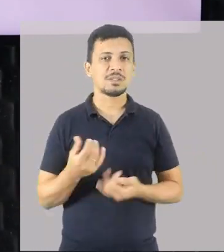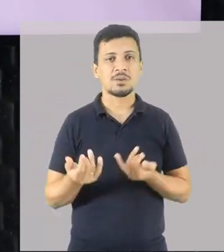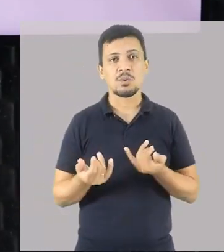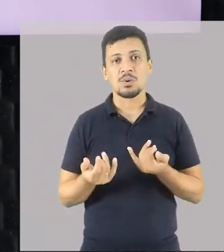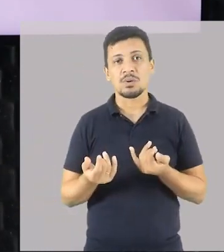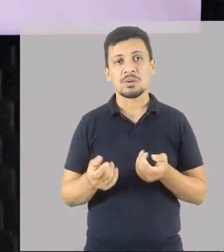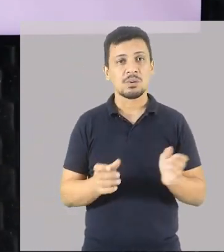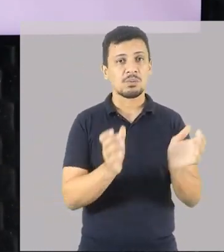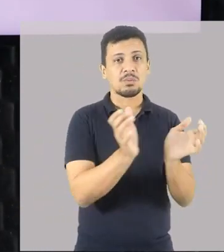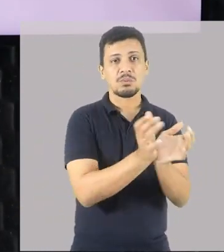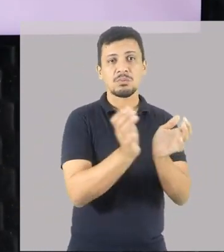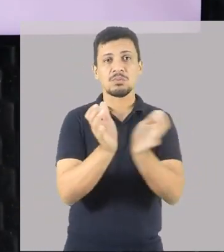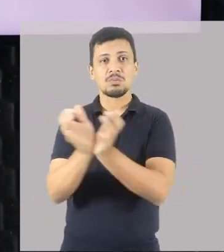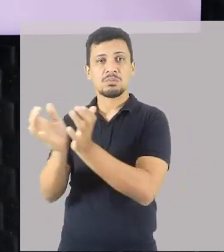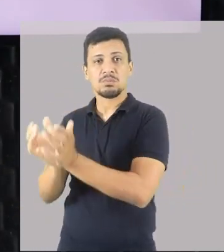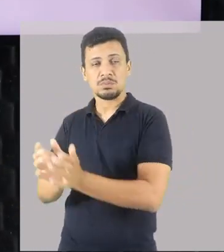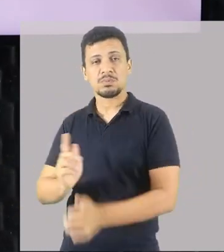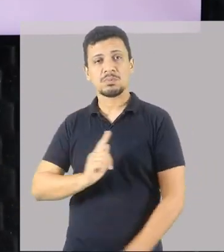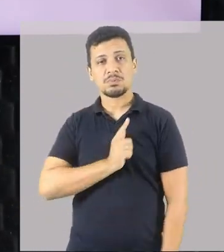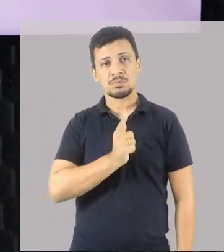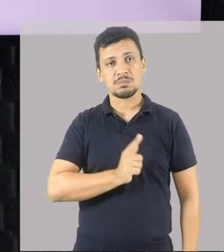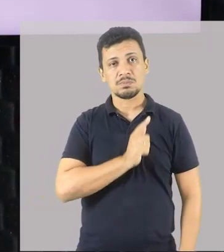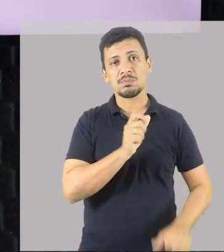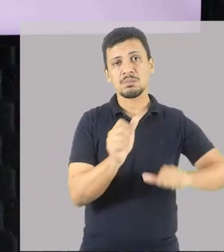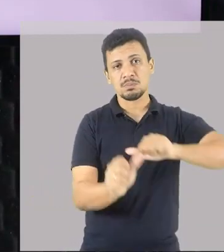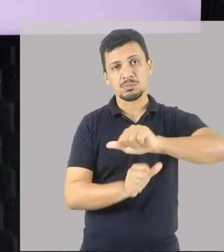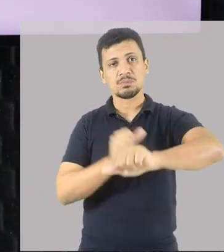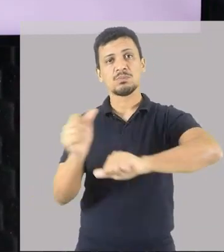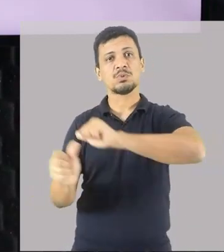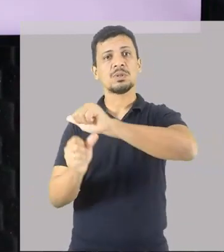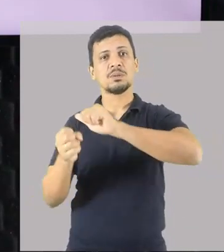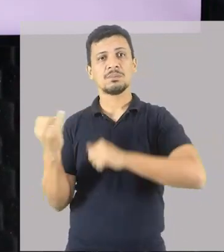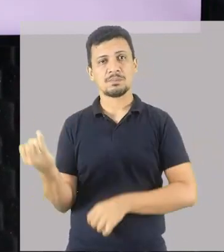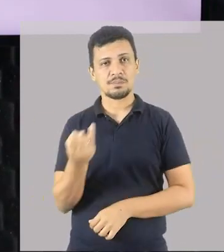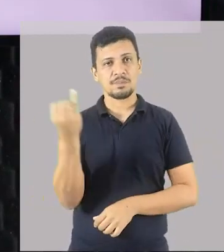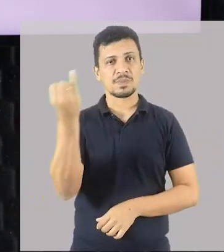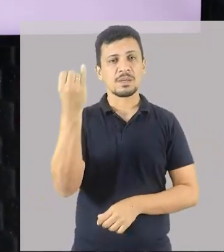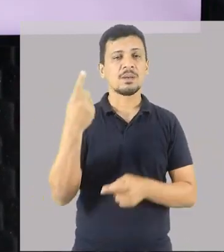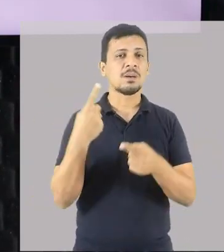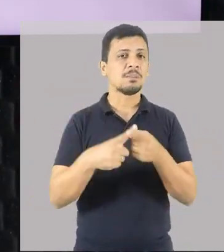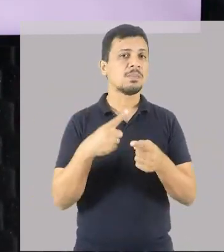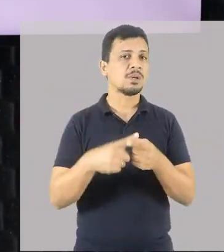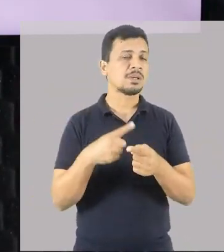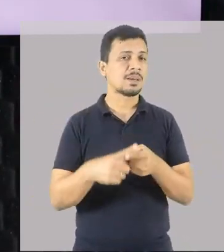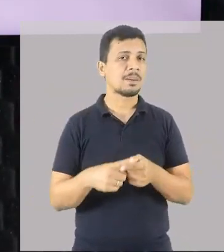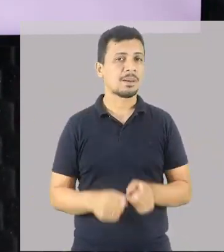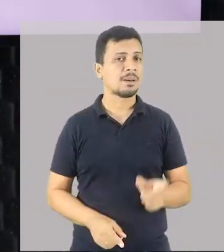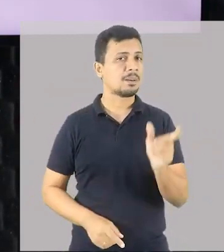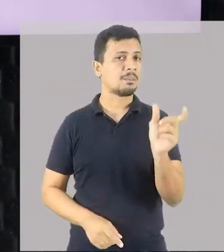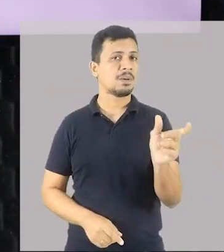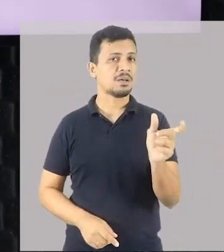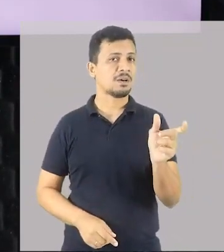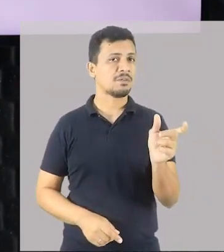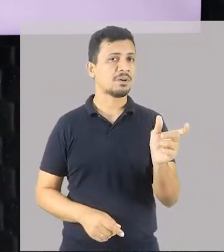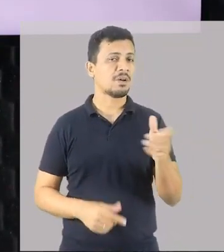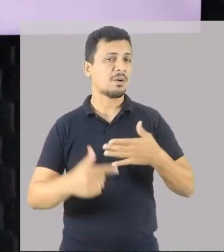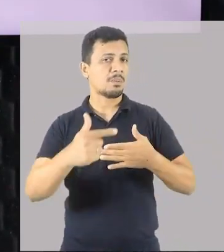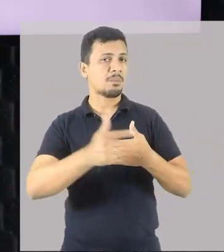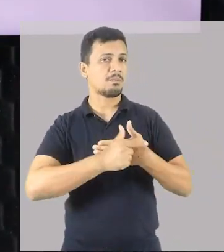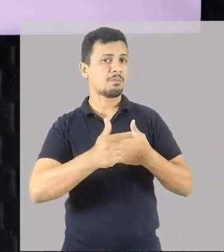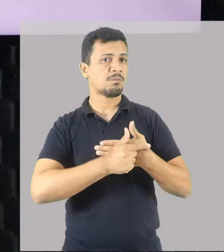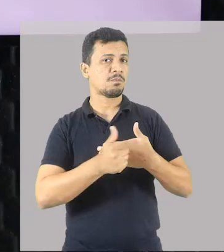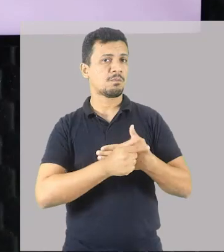de classes gramaticais, elas são importantes, porque você vai perceber aí que a palavra, ela não tem uma função, uma classe